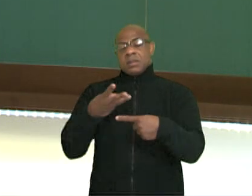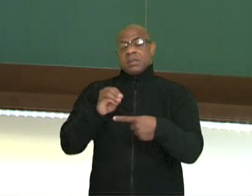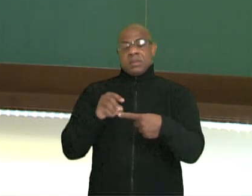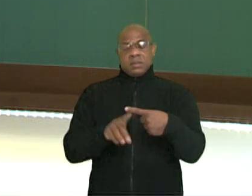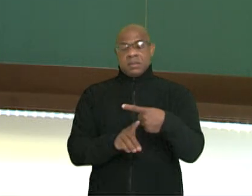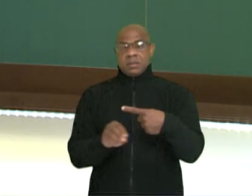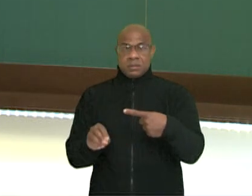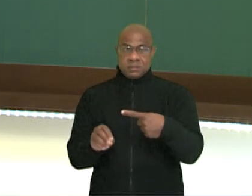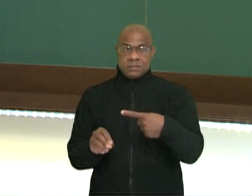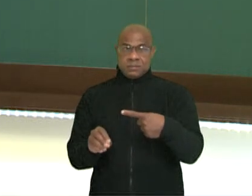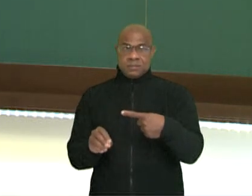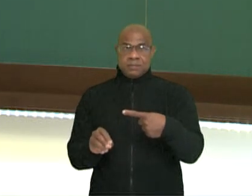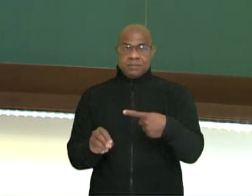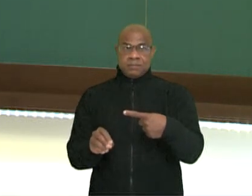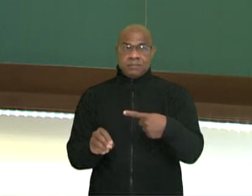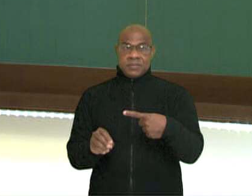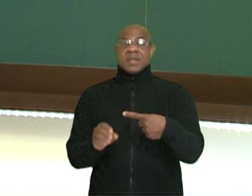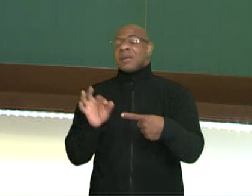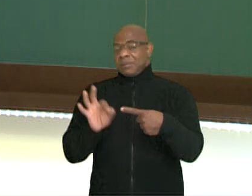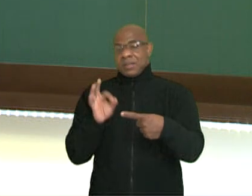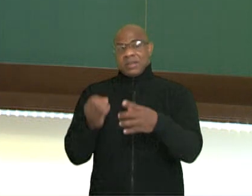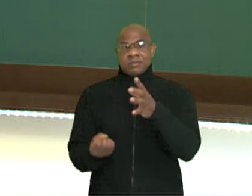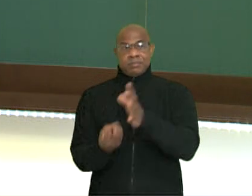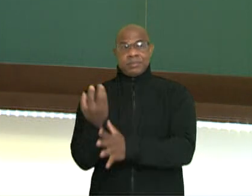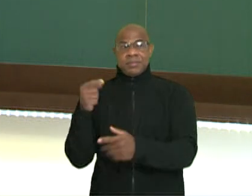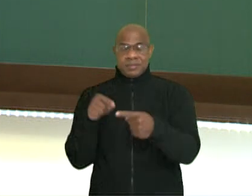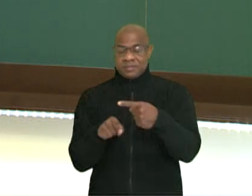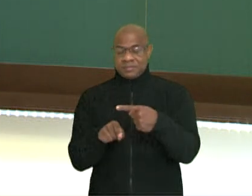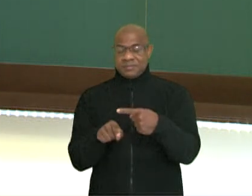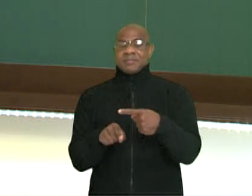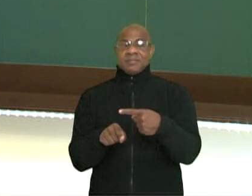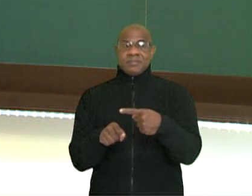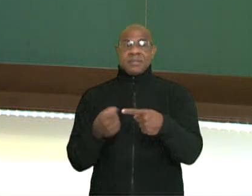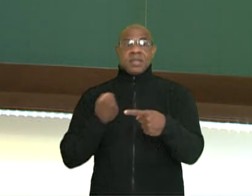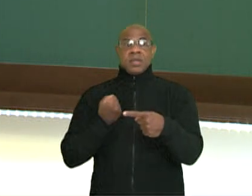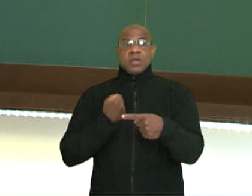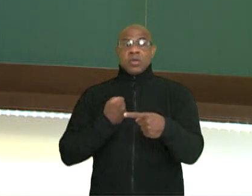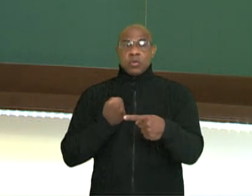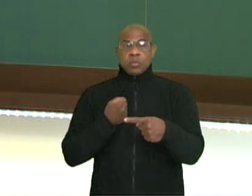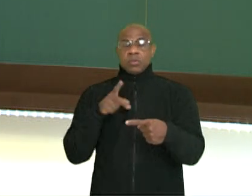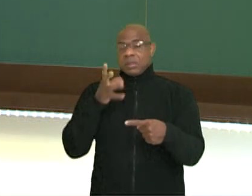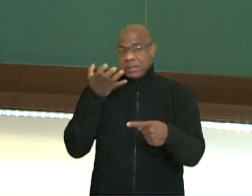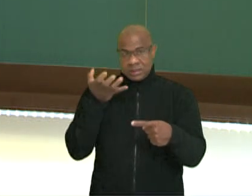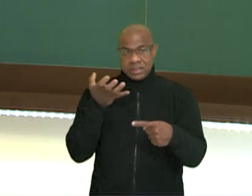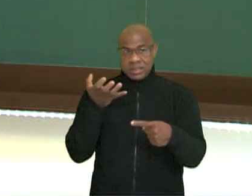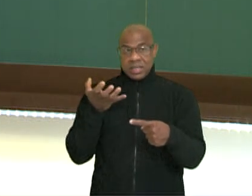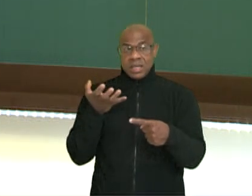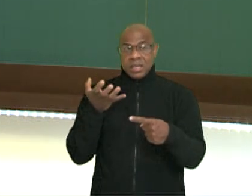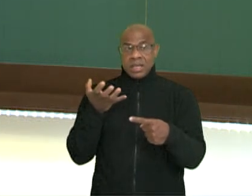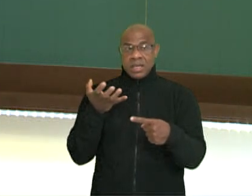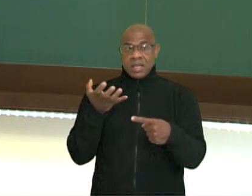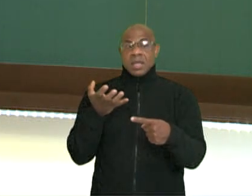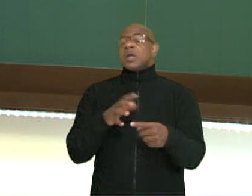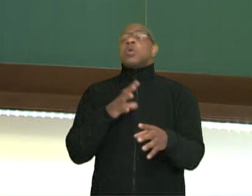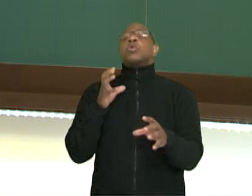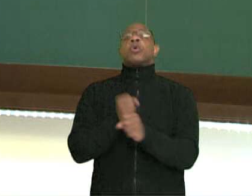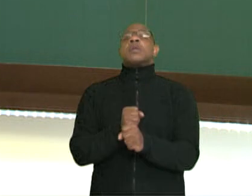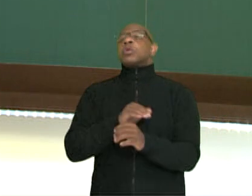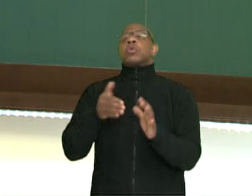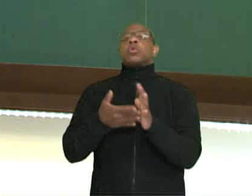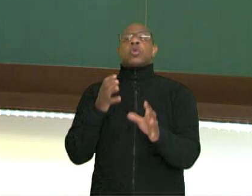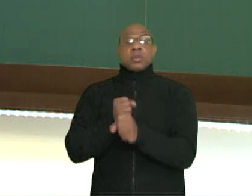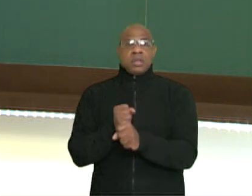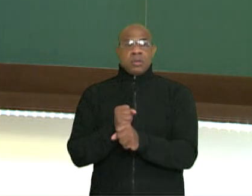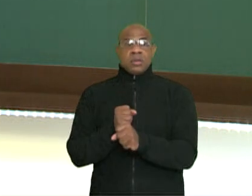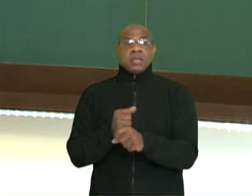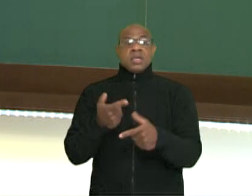30%. E é daí que vem a porcentagem. Você pega o número específico que você quer sobre o total. E você